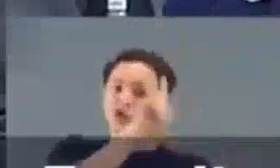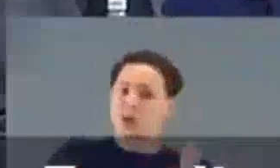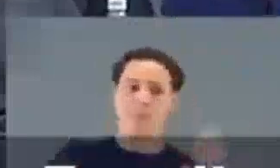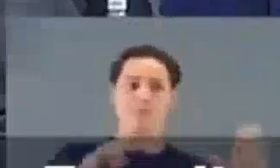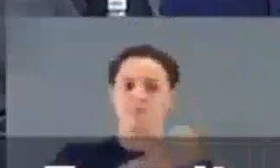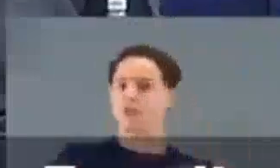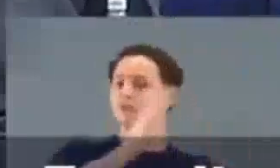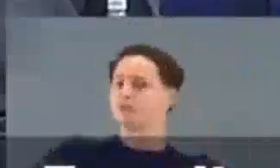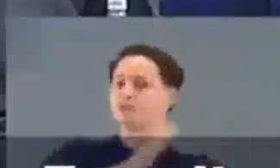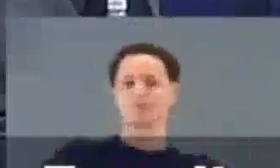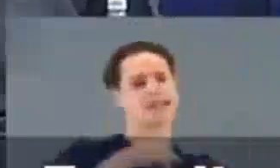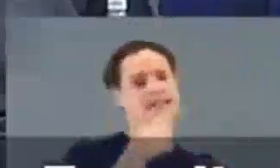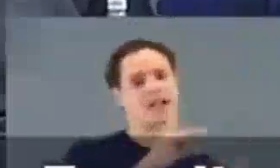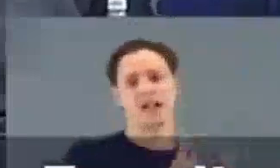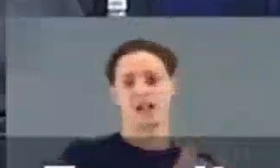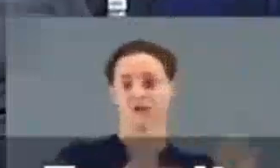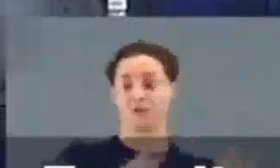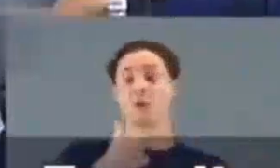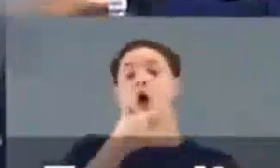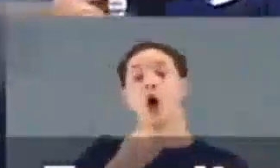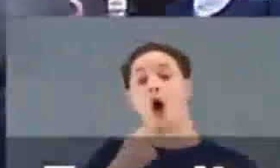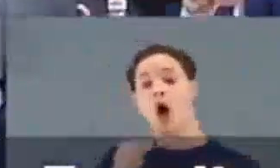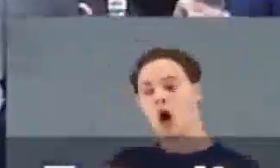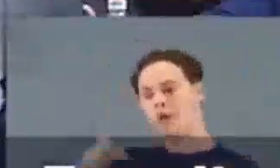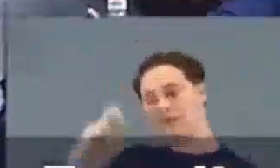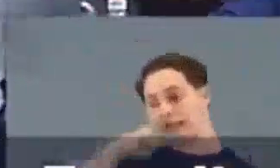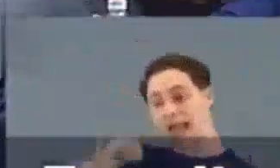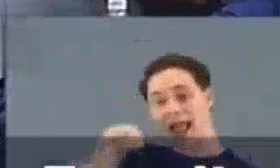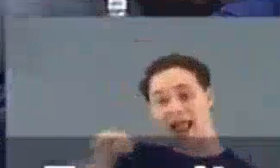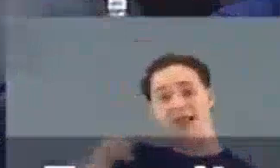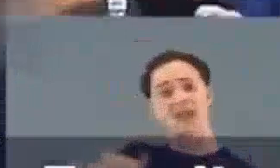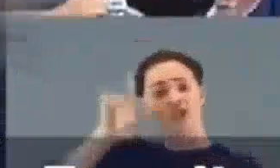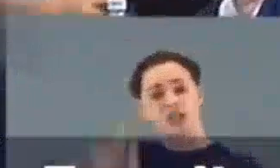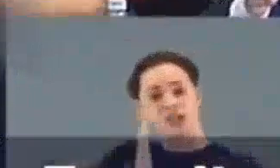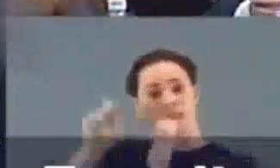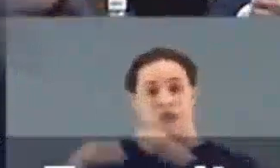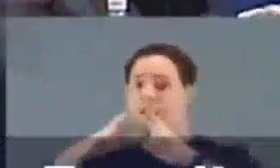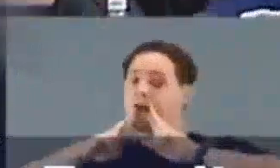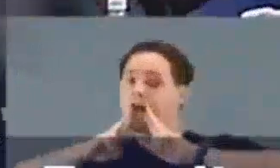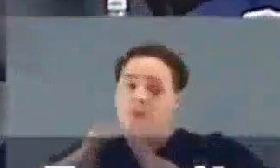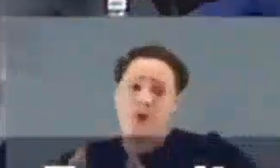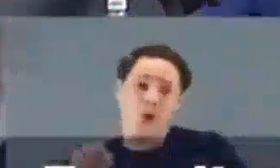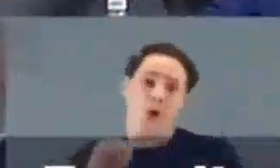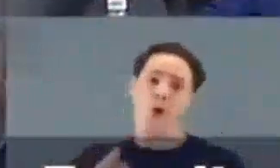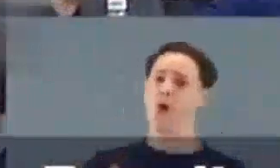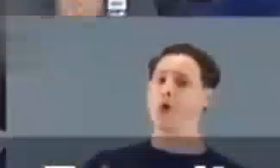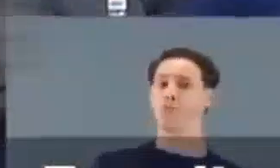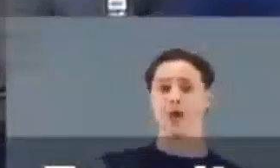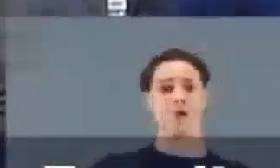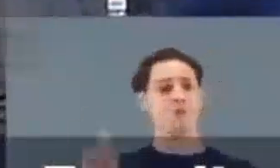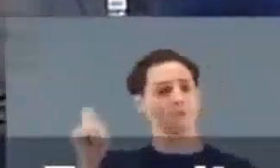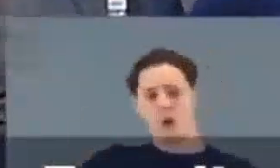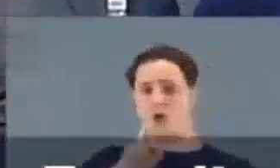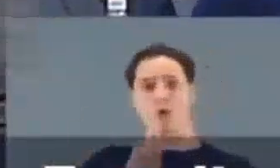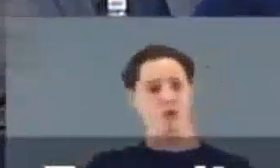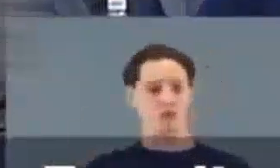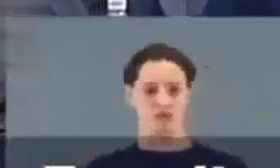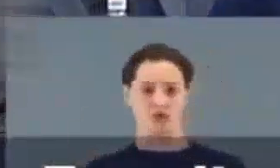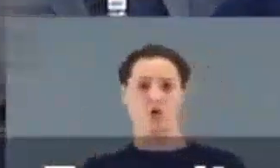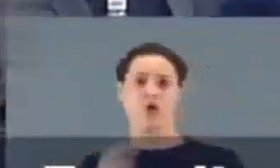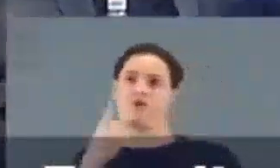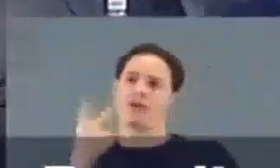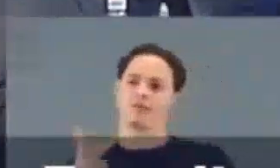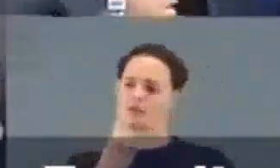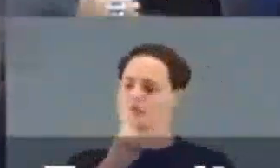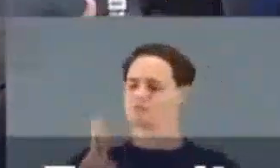questionamento dela, o depoente, ele tem direito de responder ou não responder, ou dizer que a